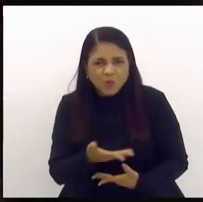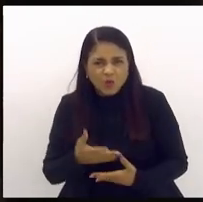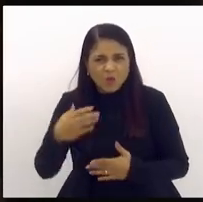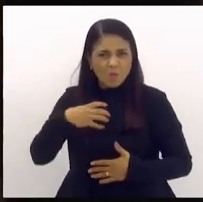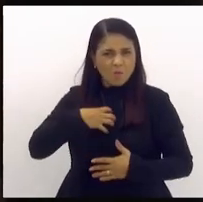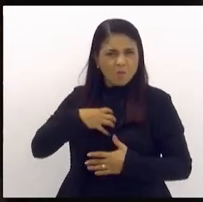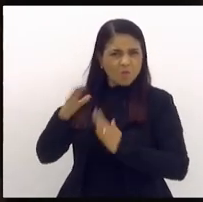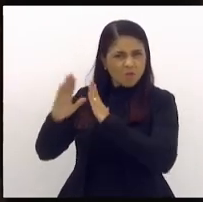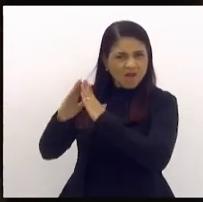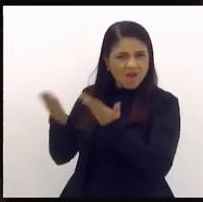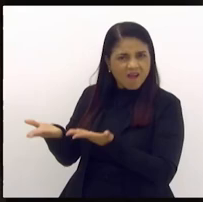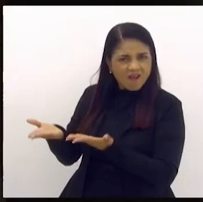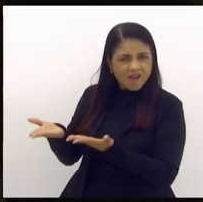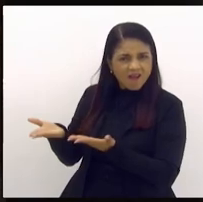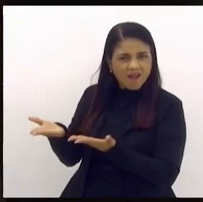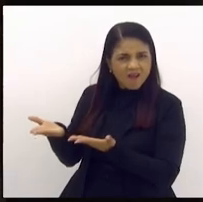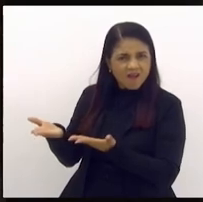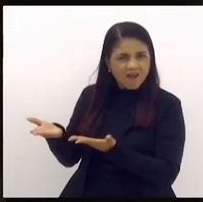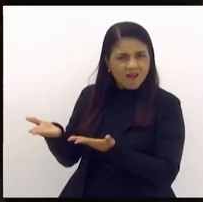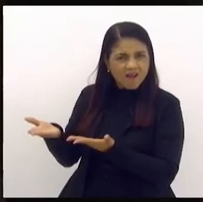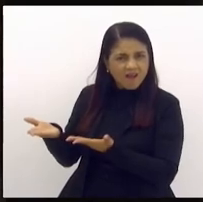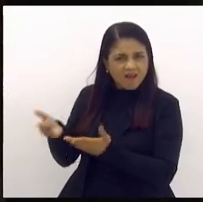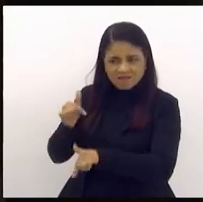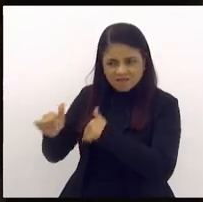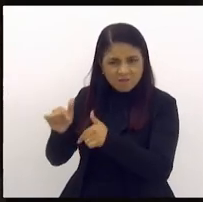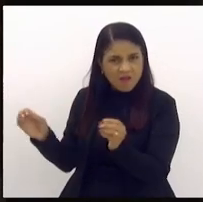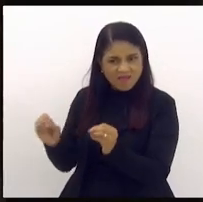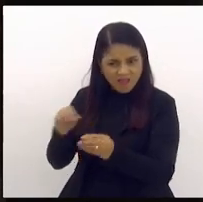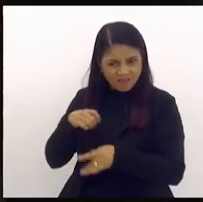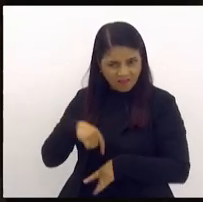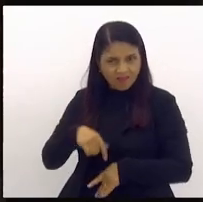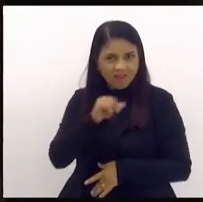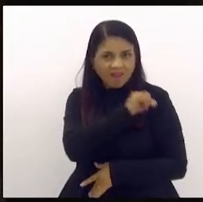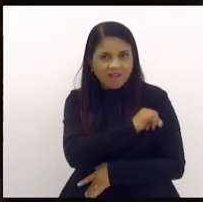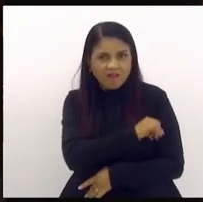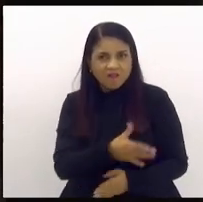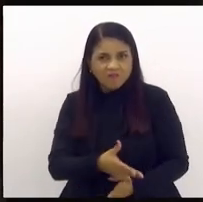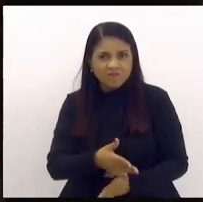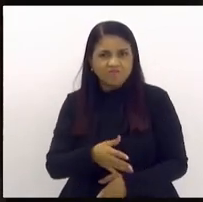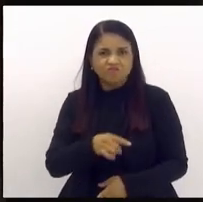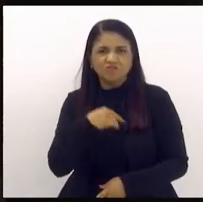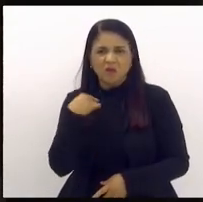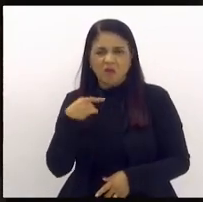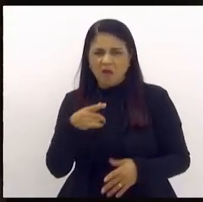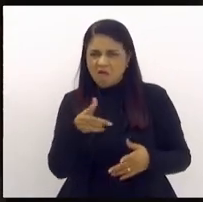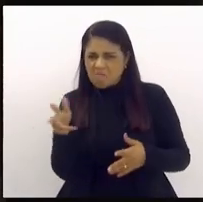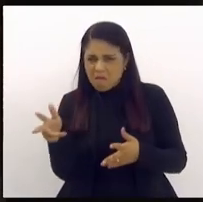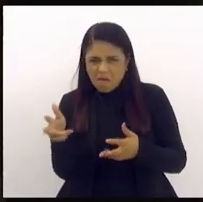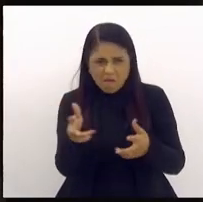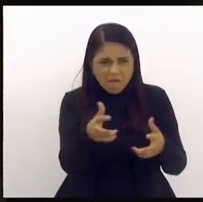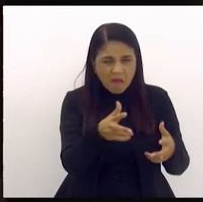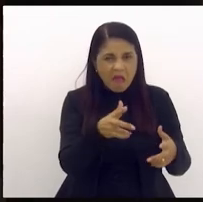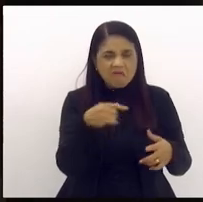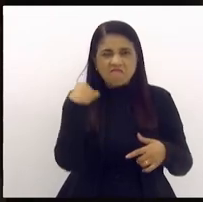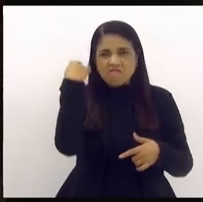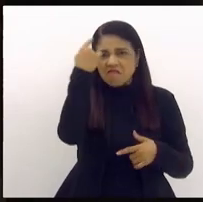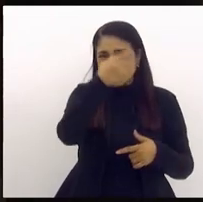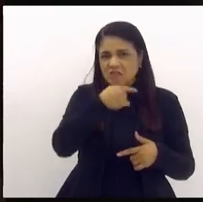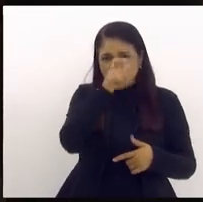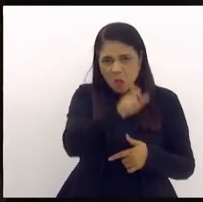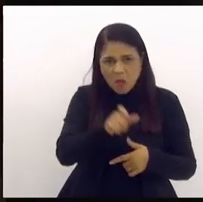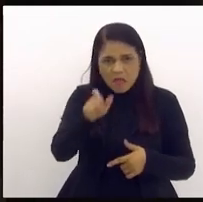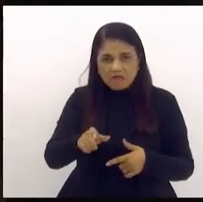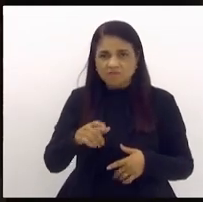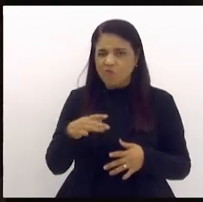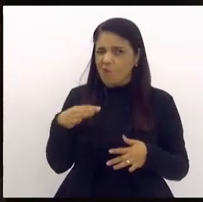sem trabalhar. Óbvio, eu entendo que muitos torcem a cara com as nossas fiscalizações, com